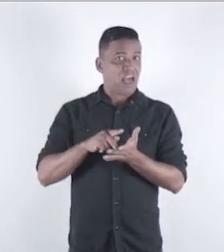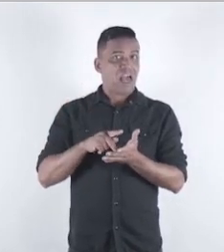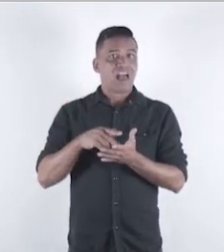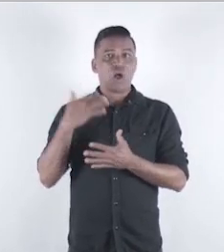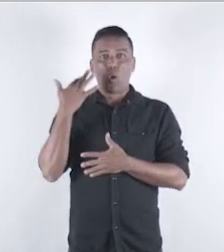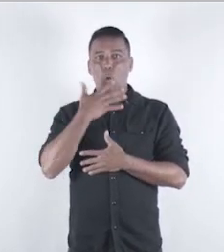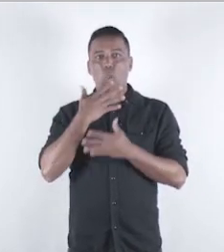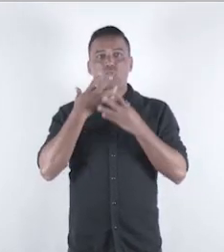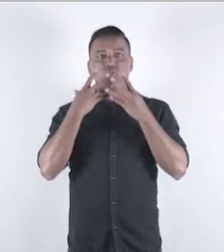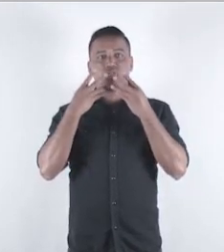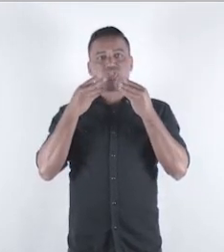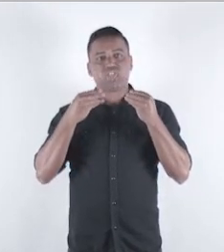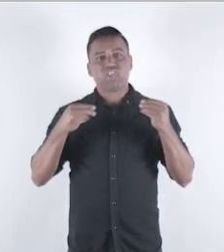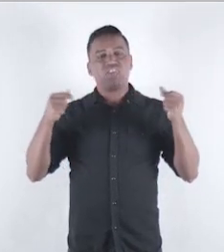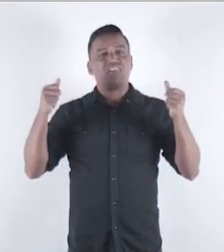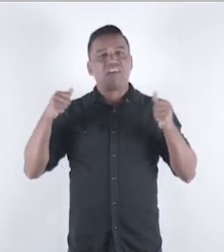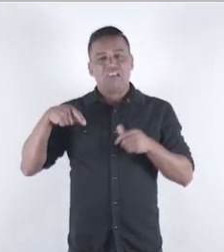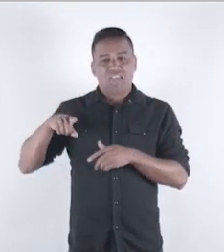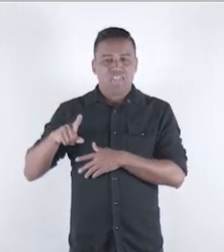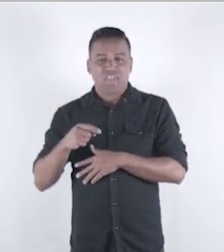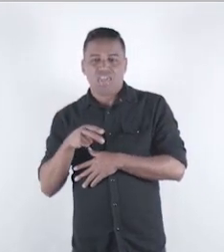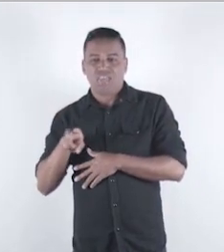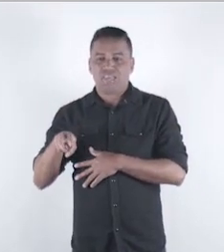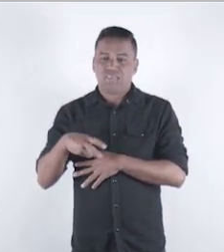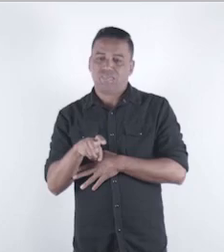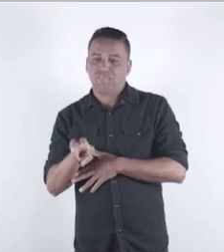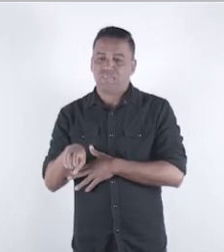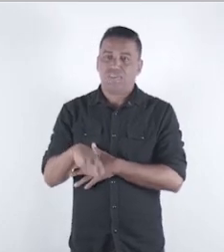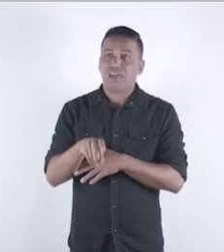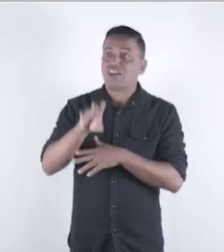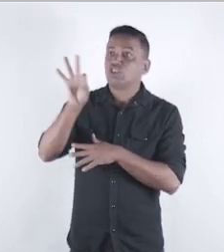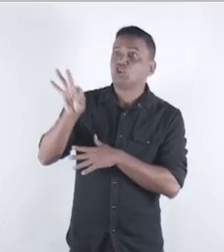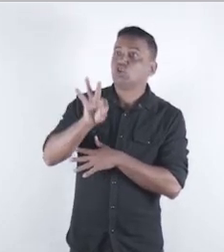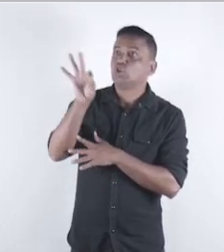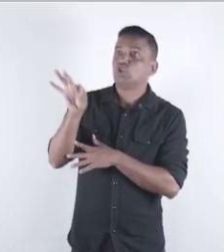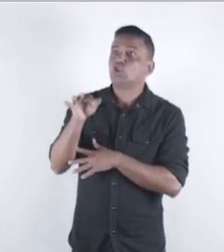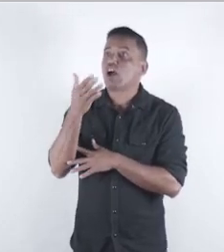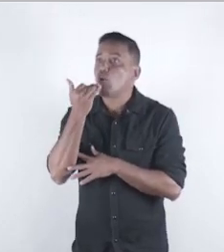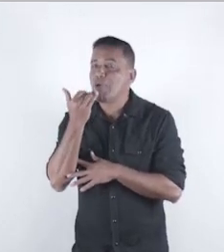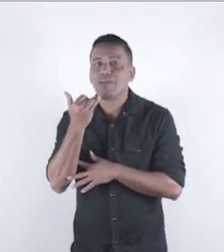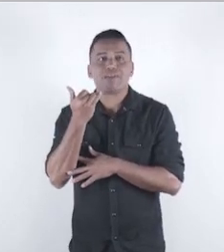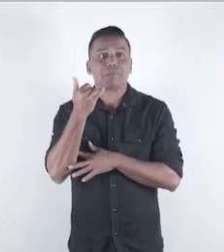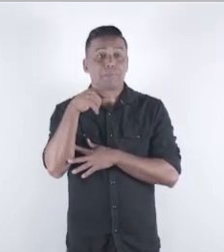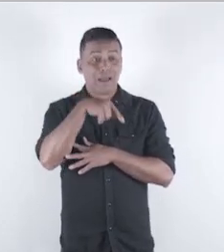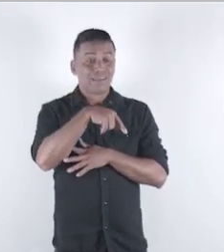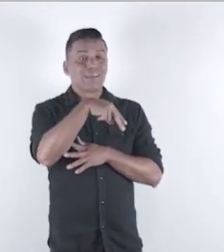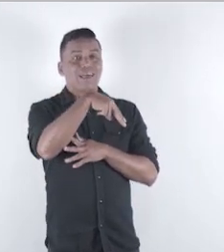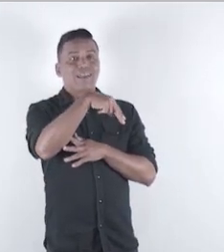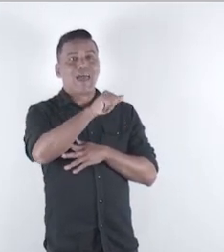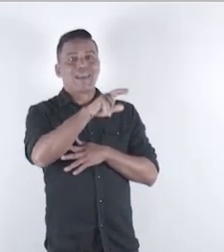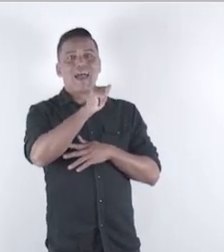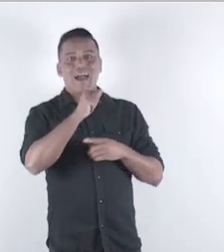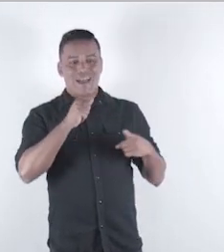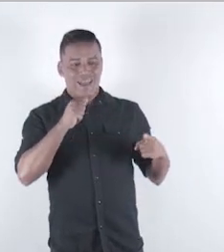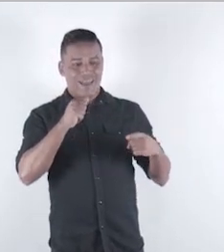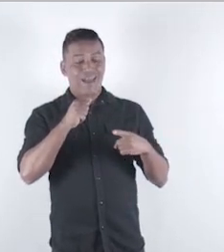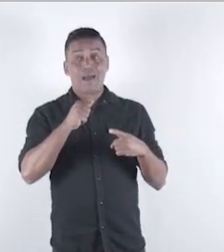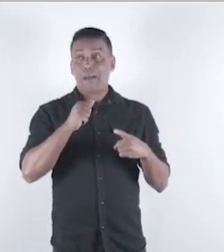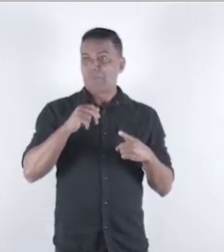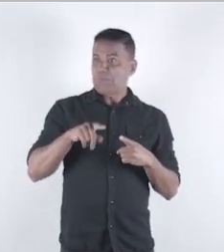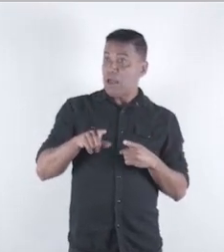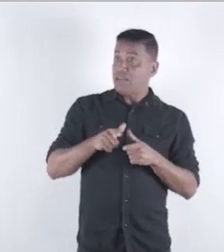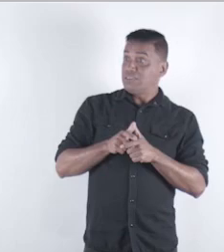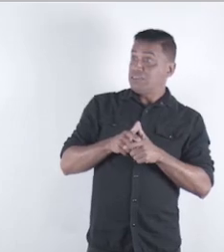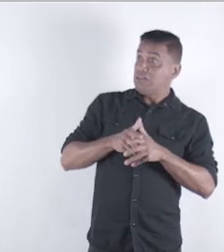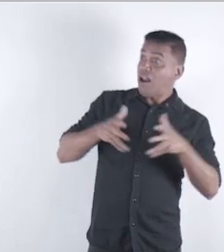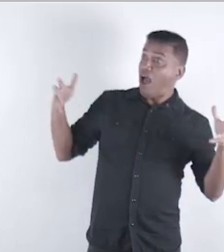descorada e passava o dia rastejando em busca de mosquitinhos para as refeições. Mas para Naná, era a maior lagarta que